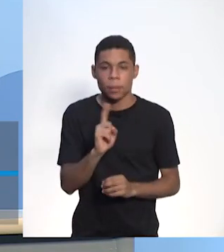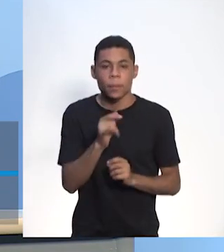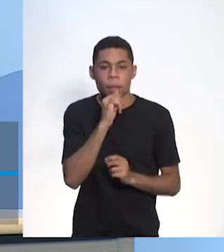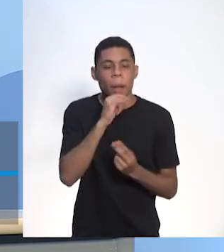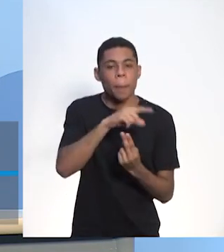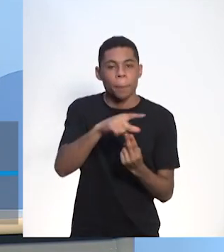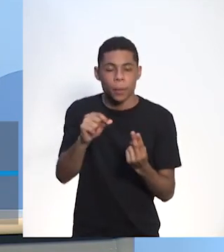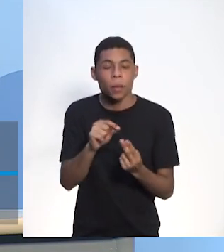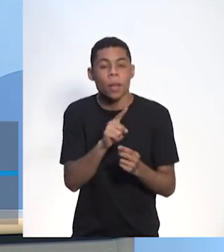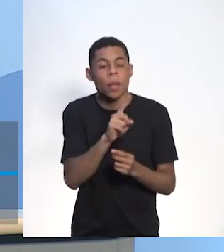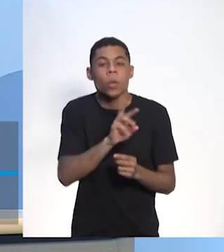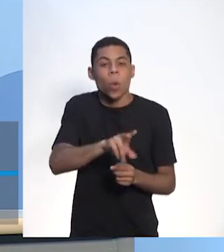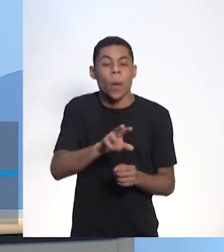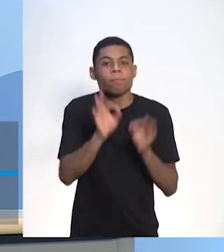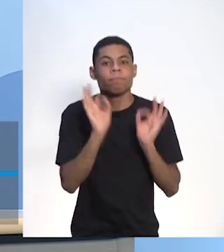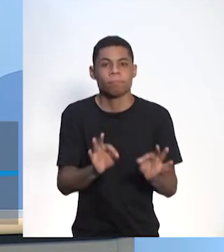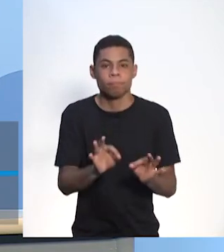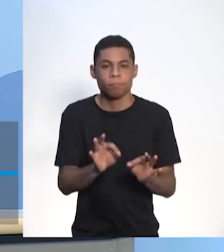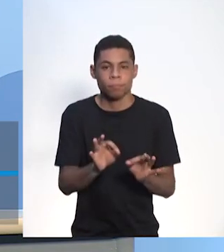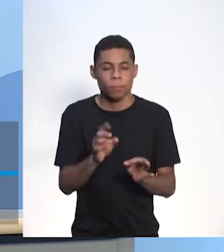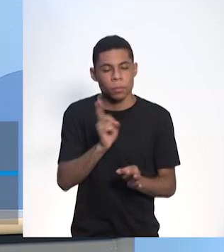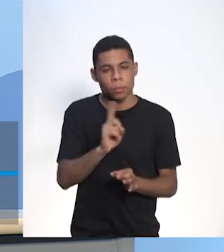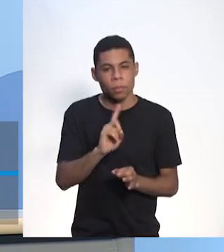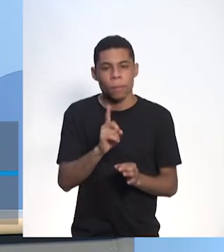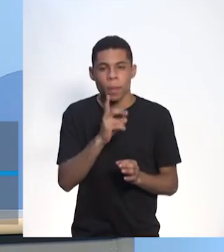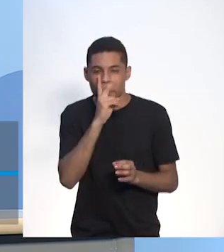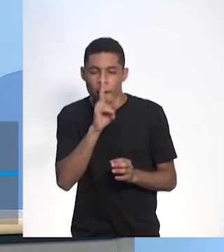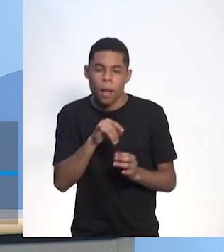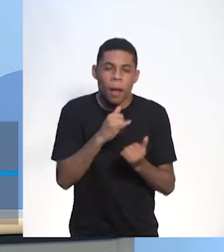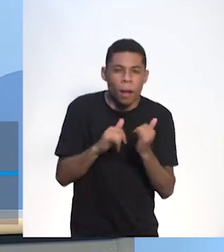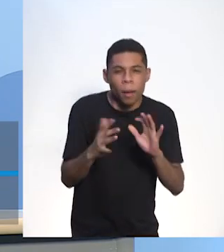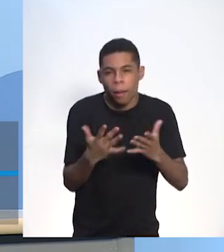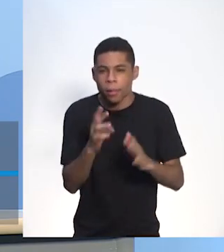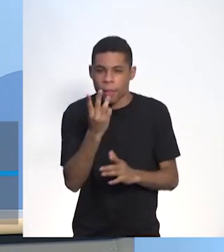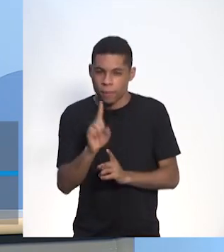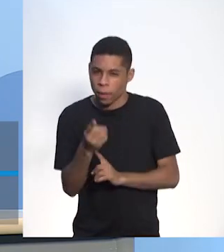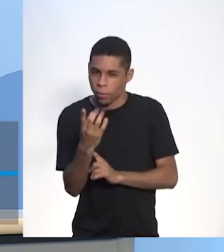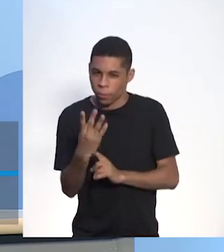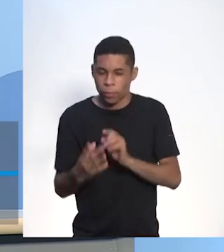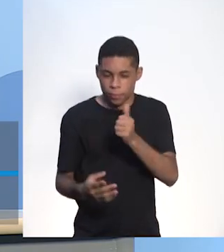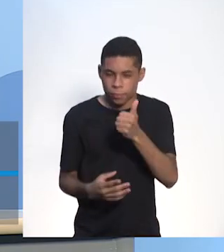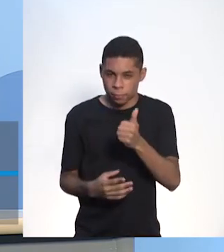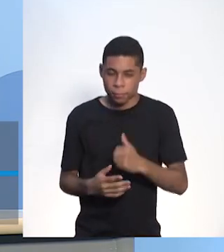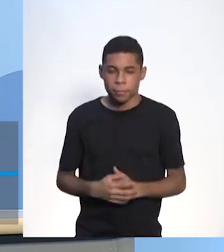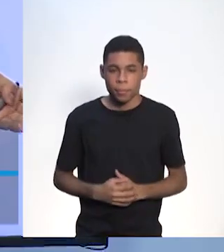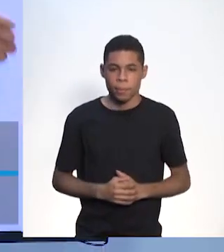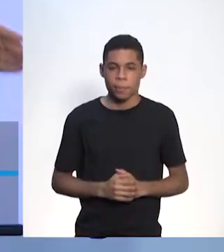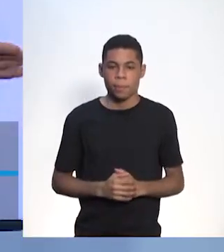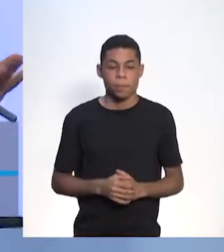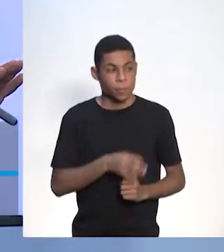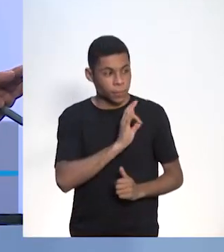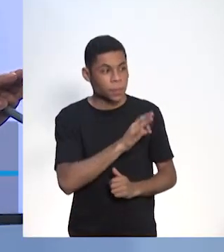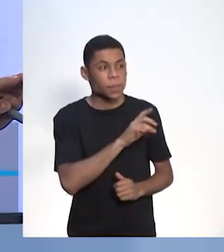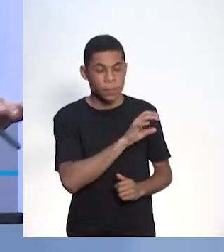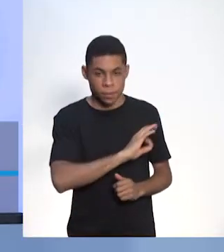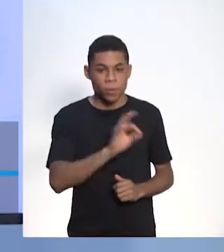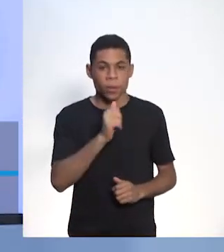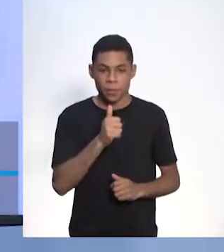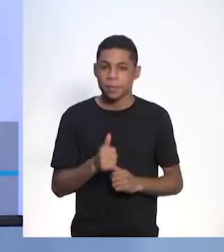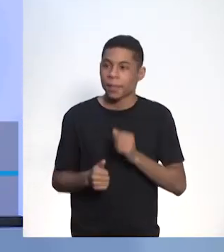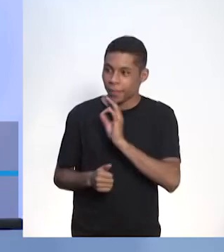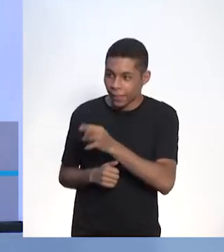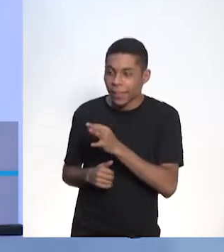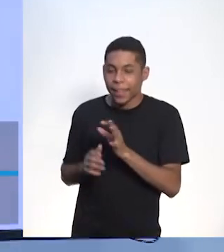um valor aproximado, porque nós Exato. utilizamos um arredondamento com 2 casas É decimais. zanzarrão maior de grande, não pode esquecer disso,